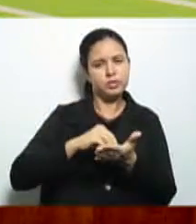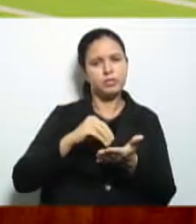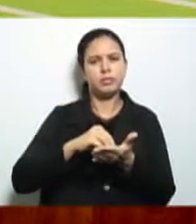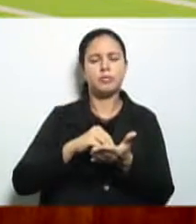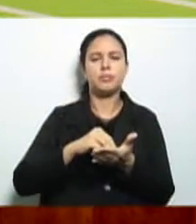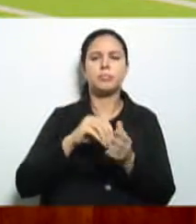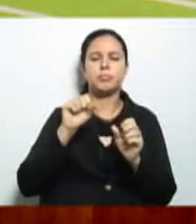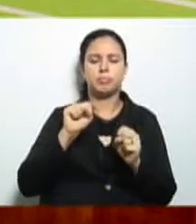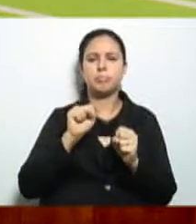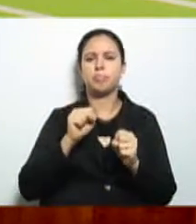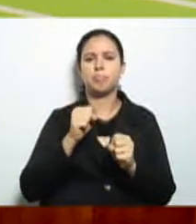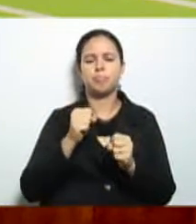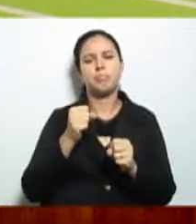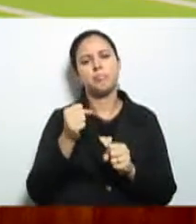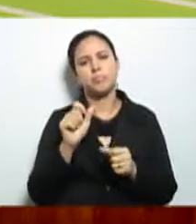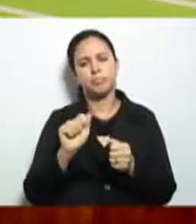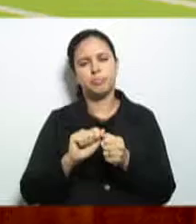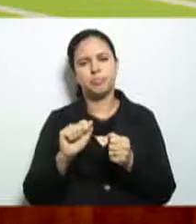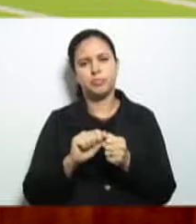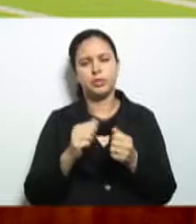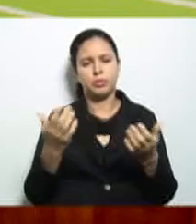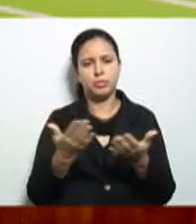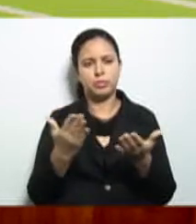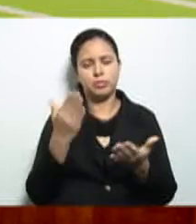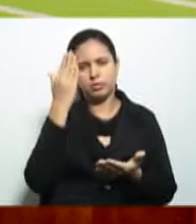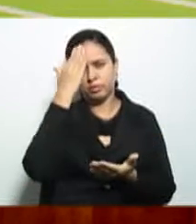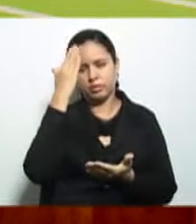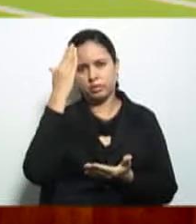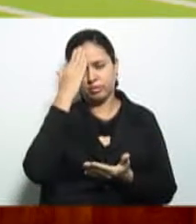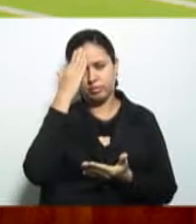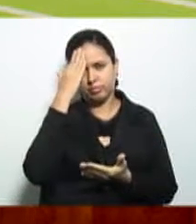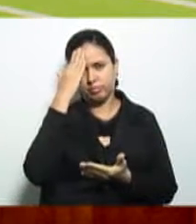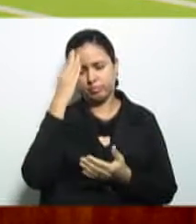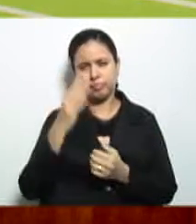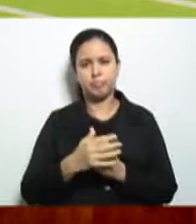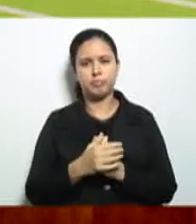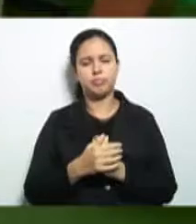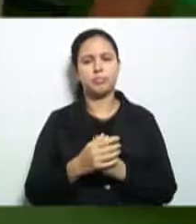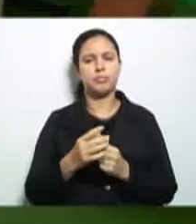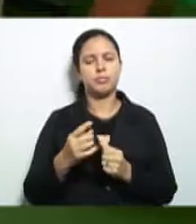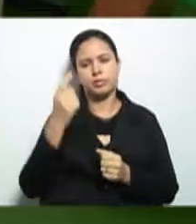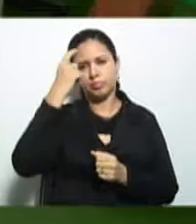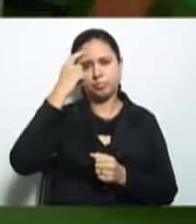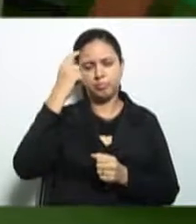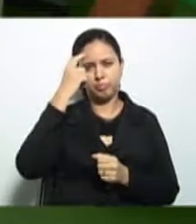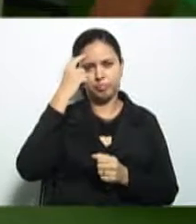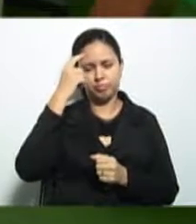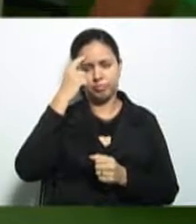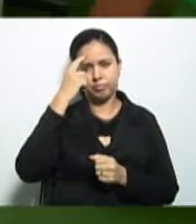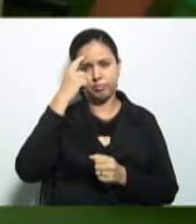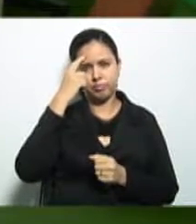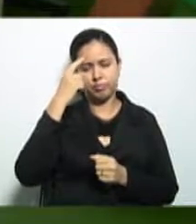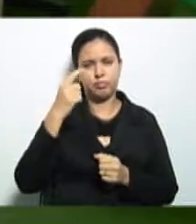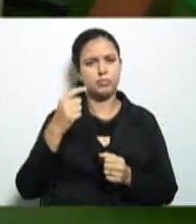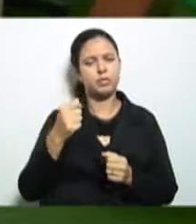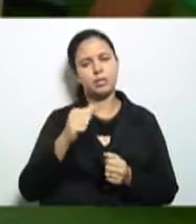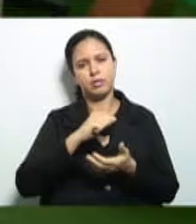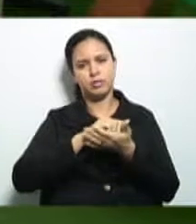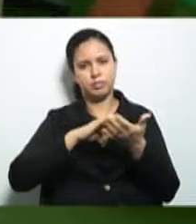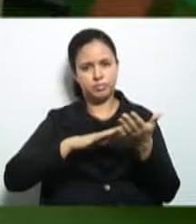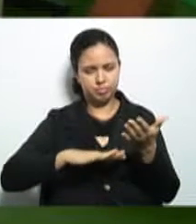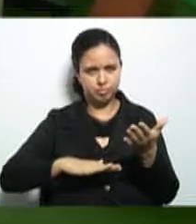atividade de percurso 1. Mas hoje vamos saber qual é a atividade que a gente pensou para a atividade de percurso 2, né,